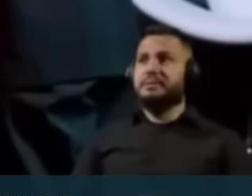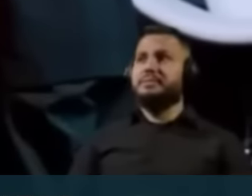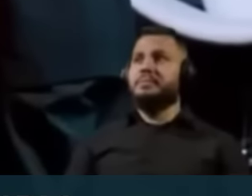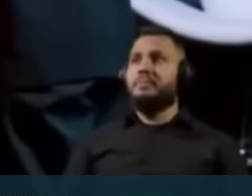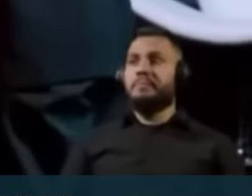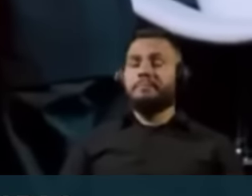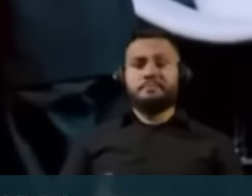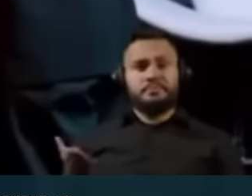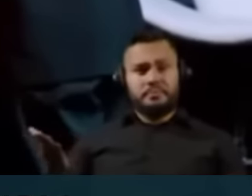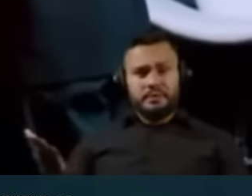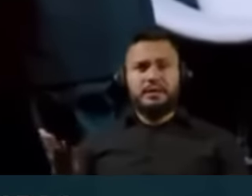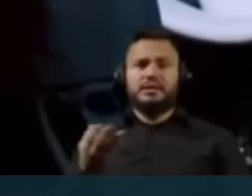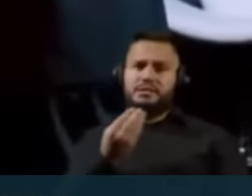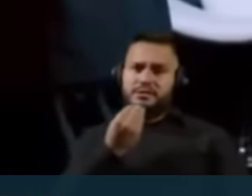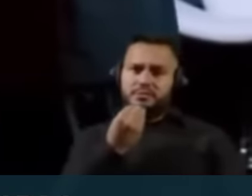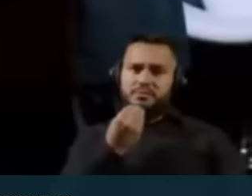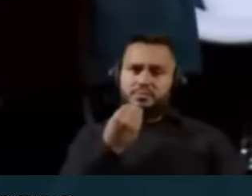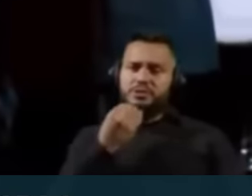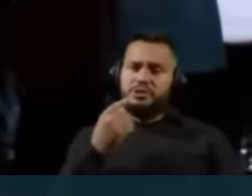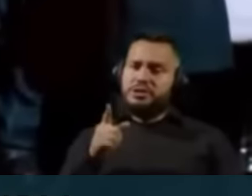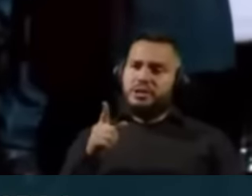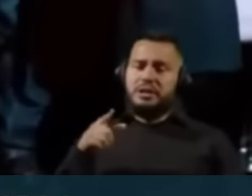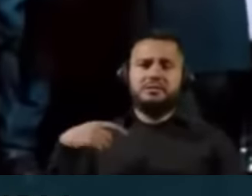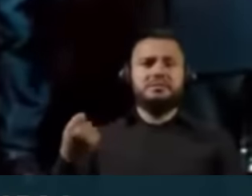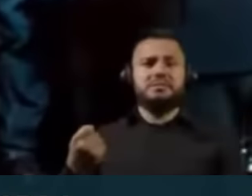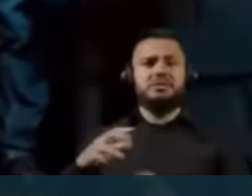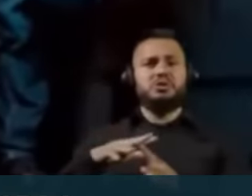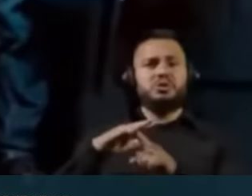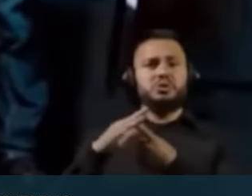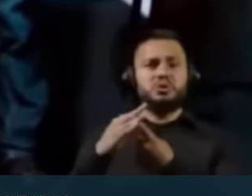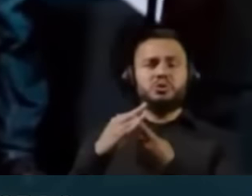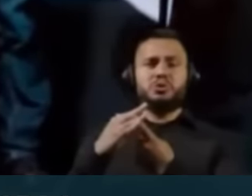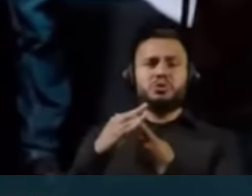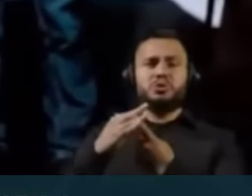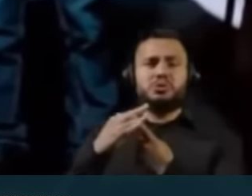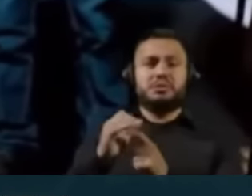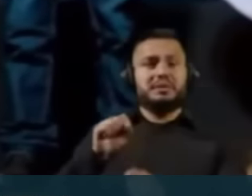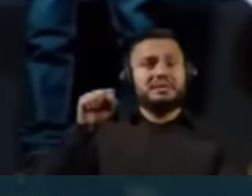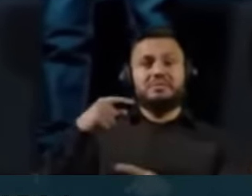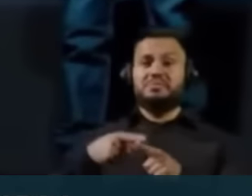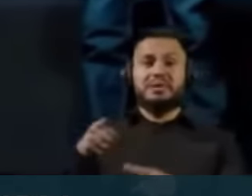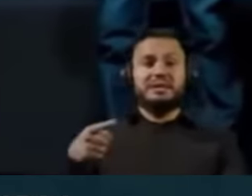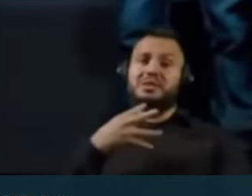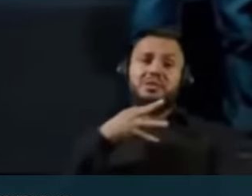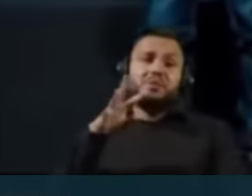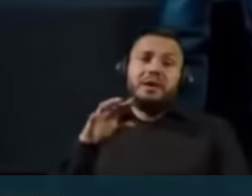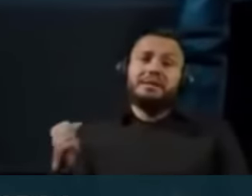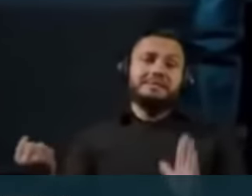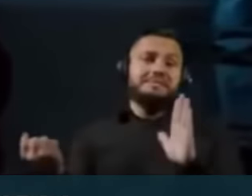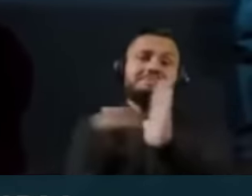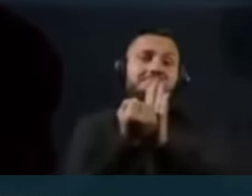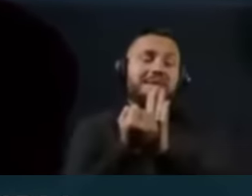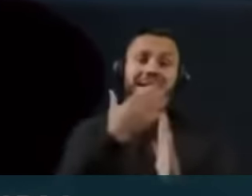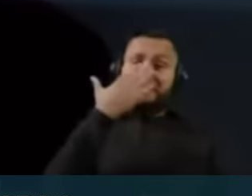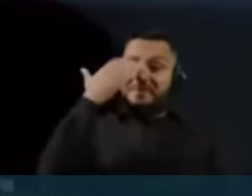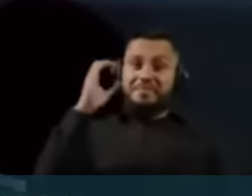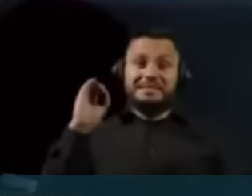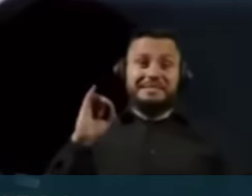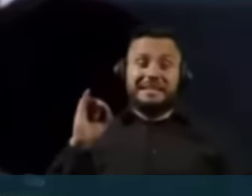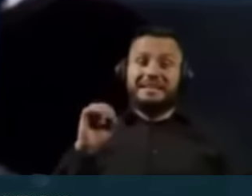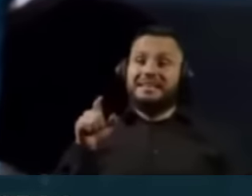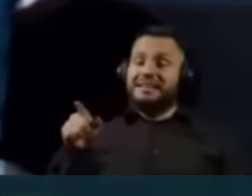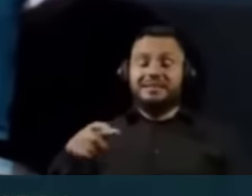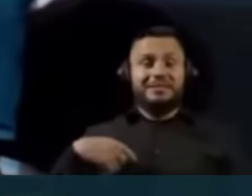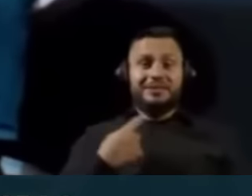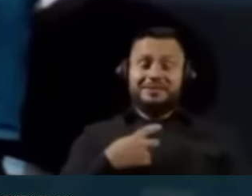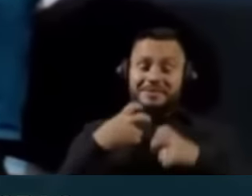Esse aqui poderia ser um socialista, porque não sabe uma marca, Lucas Borges. Não sabe uma marca, passa vergonha na